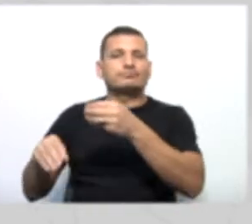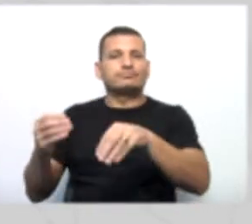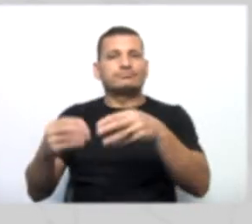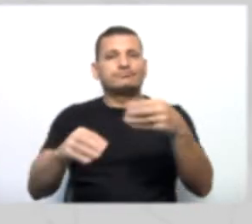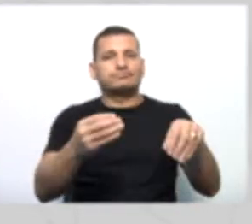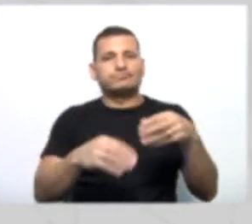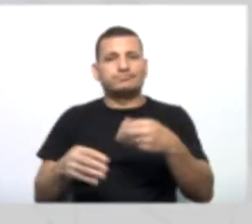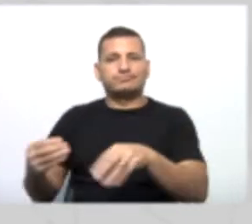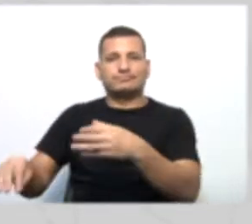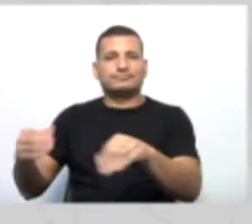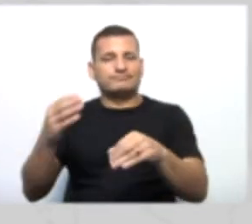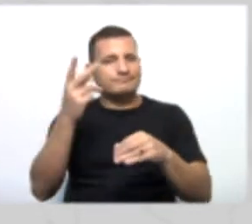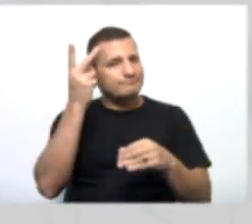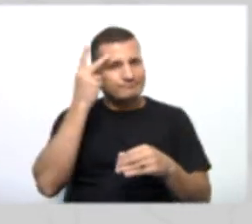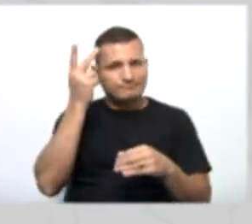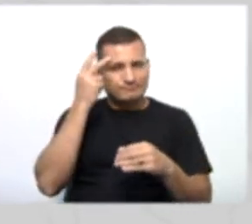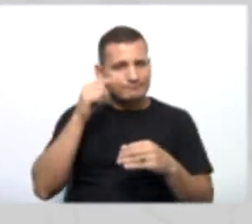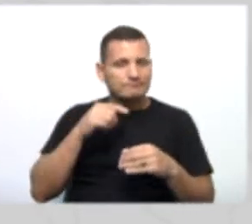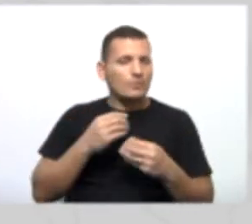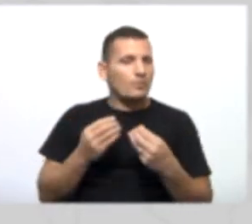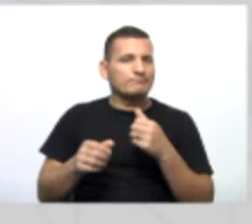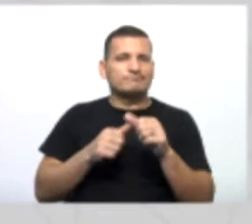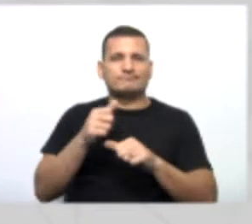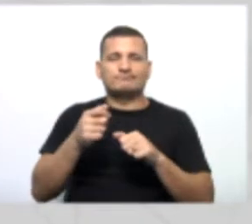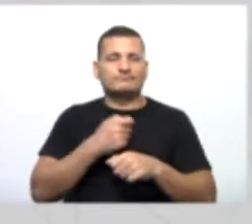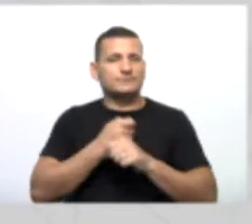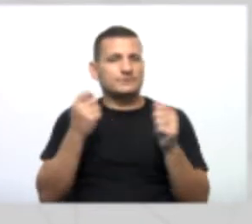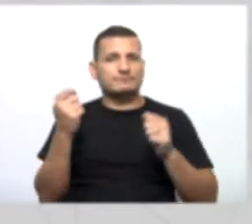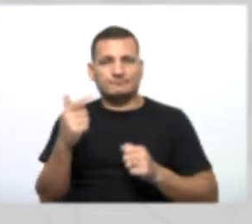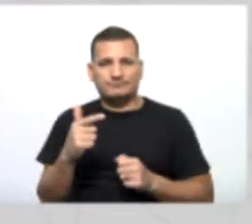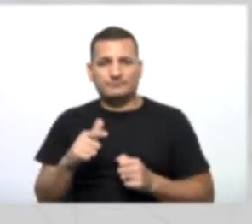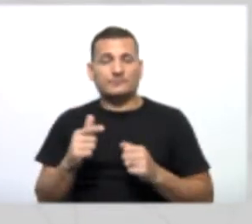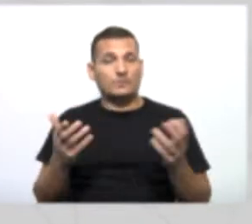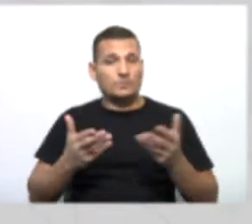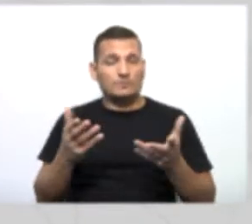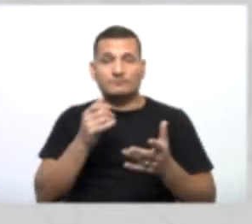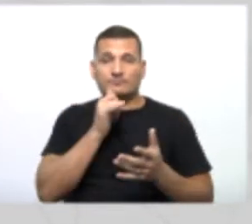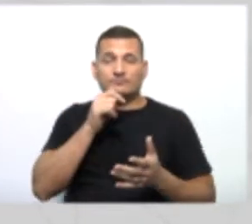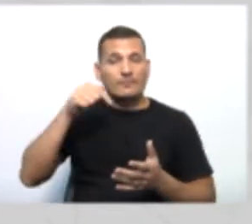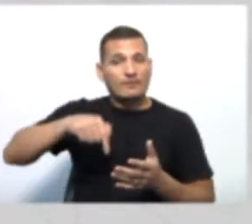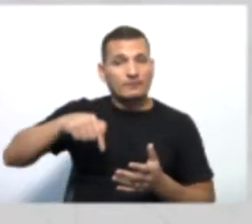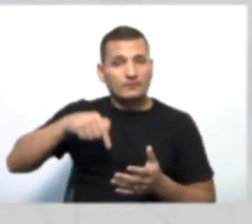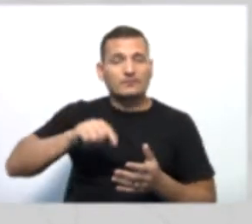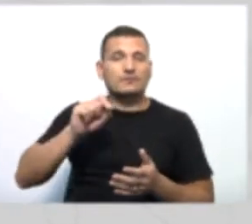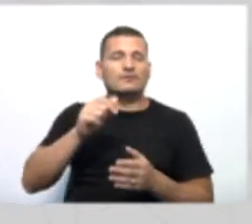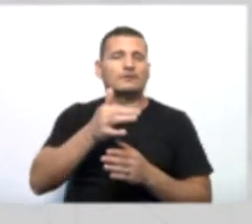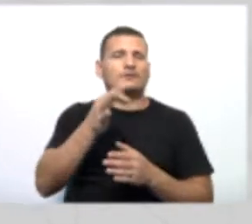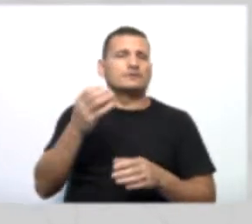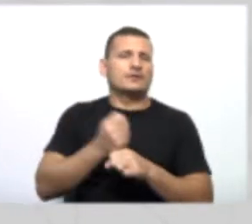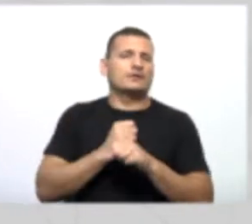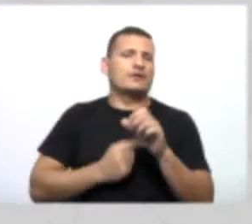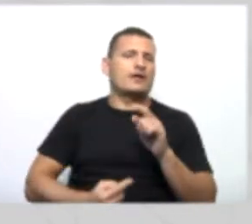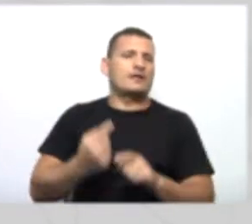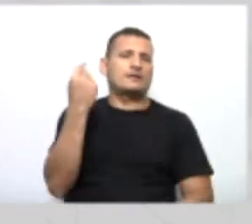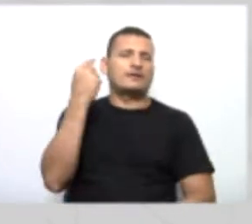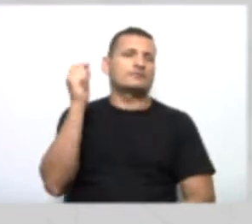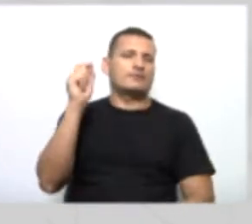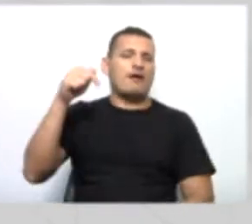ambiental, isso é normal, não tem como modificar, tá certo? Hoje mesmo, aqui no estúdio, há 100 anos atrás, de repente estava passando